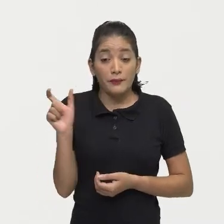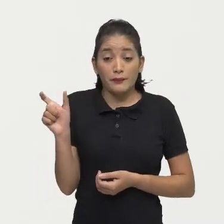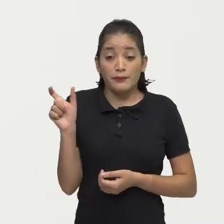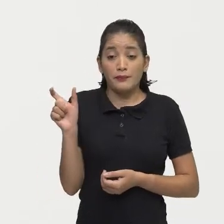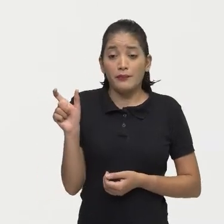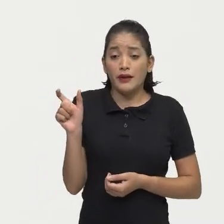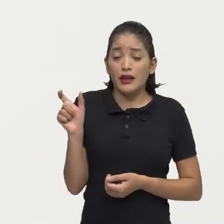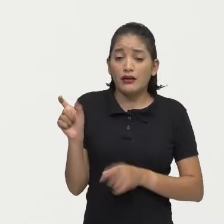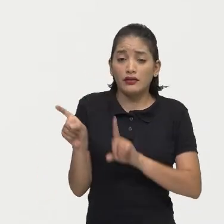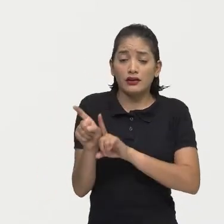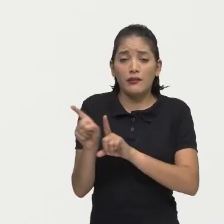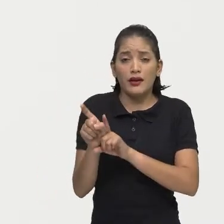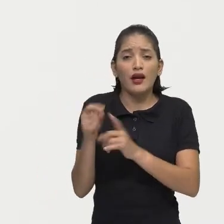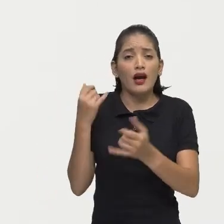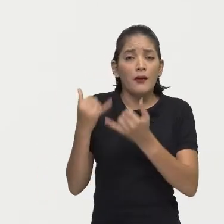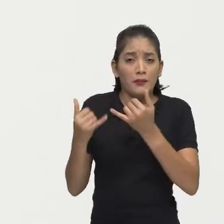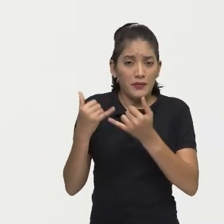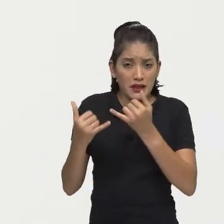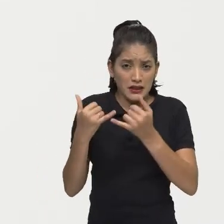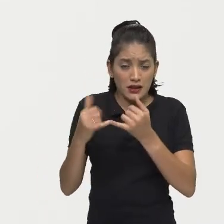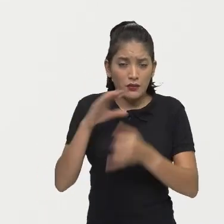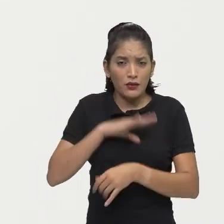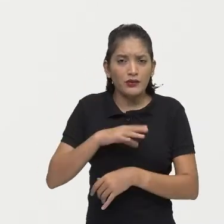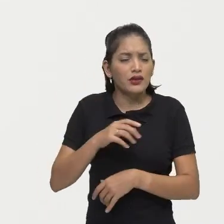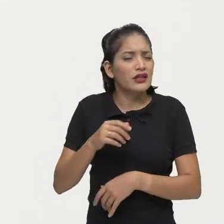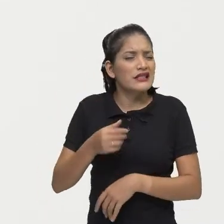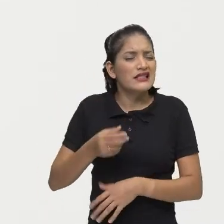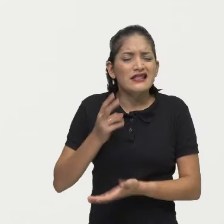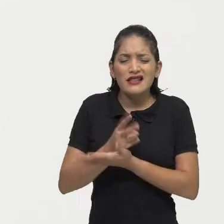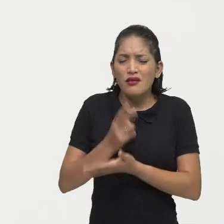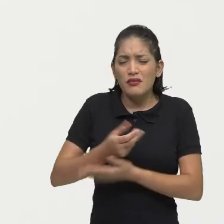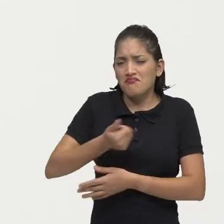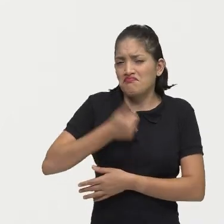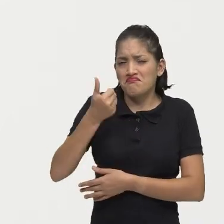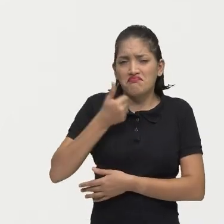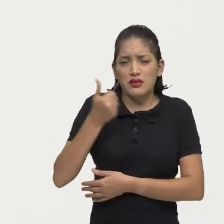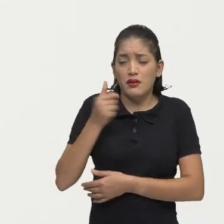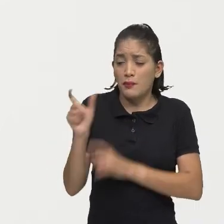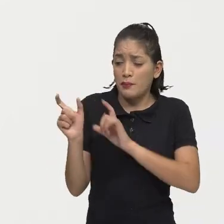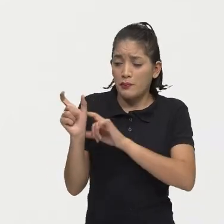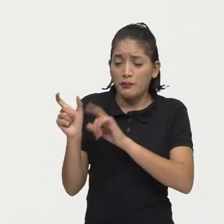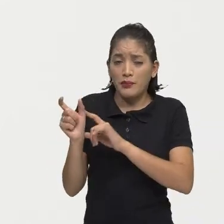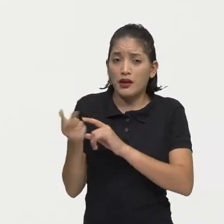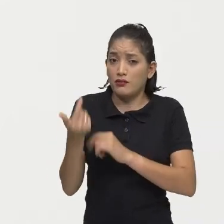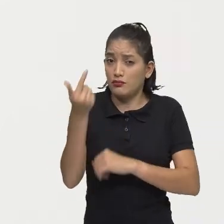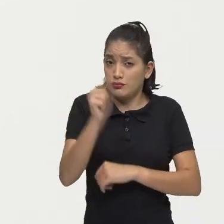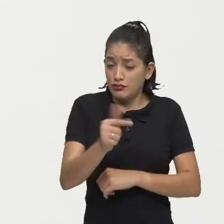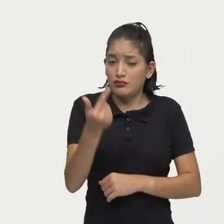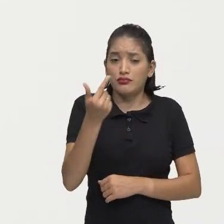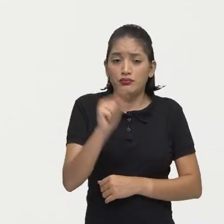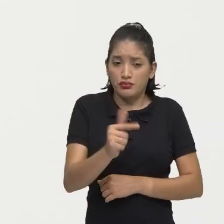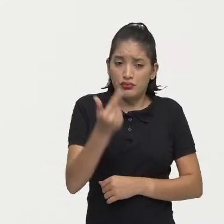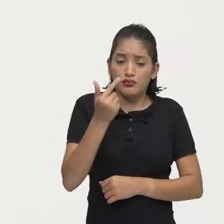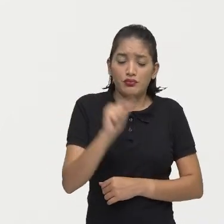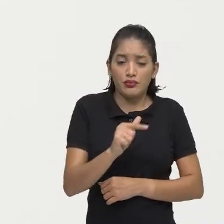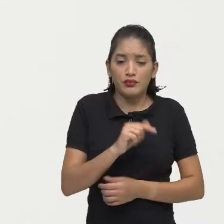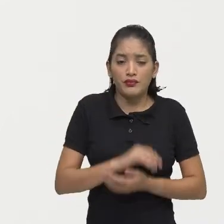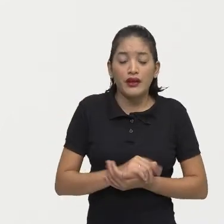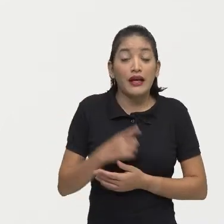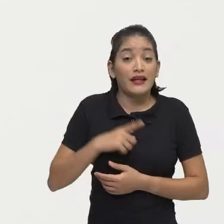vou identificar as palavras cognatas de novo. Sempre identifique as palavras cognatas, tá, gente? As palavras que se repetem também. Aqui eu